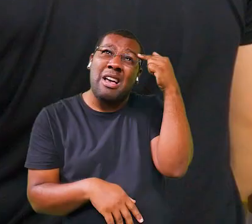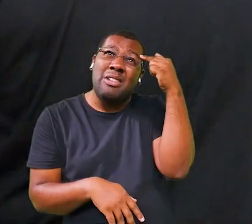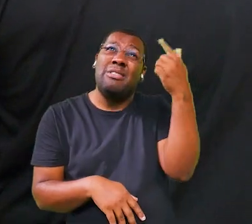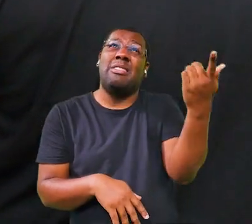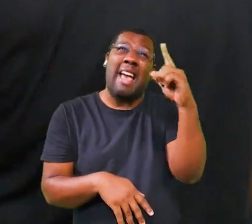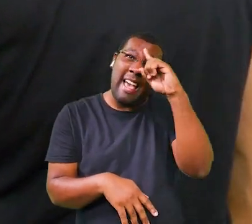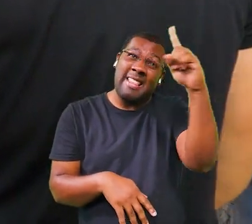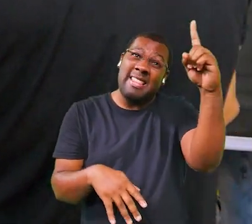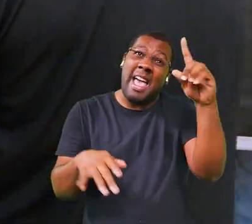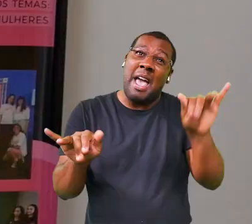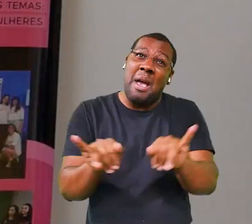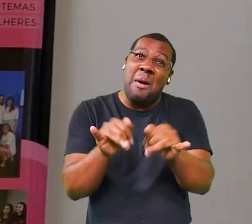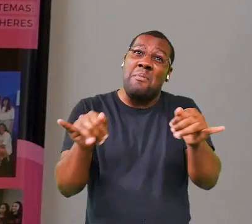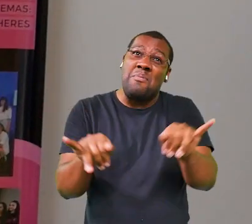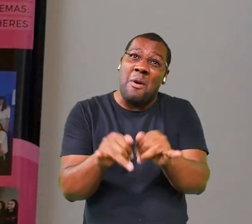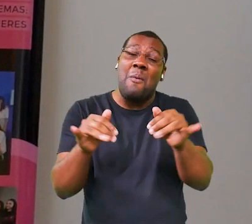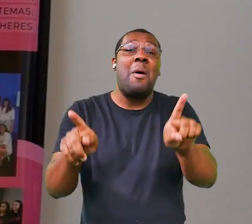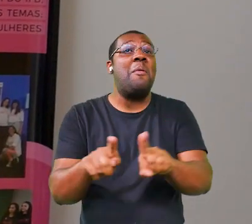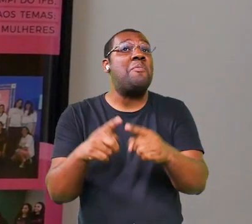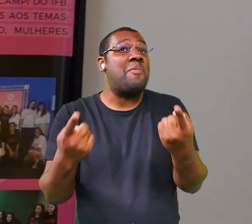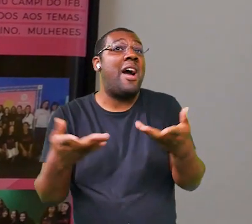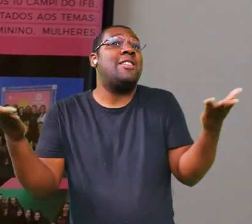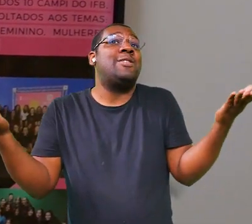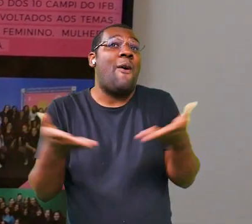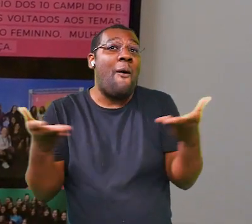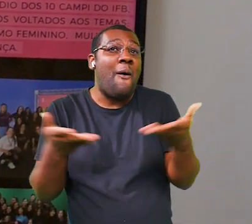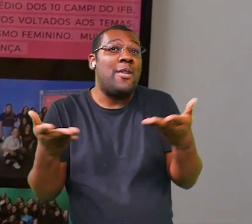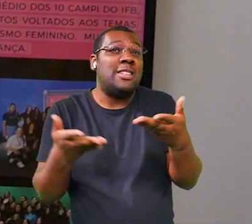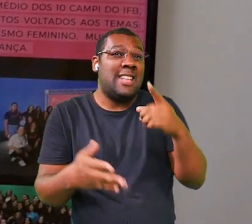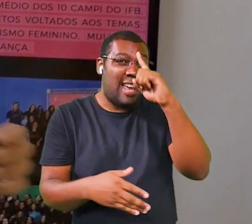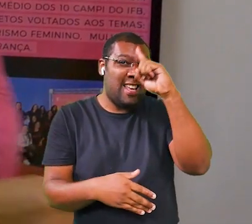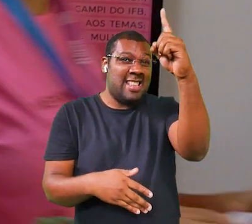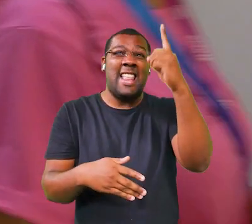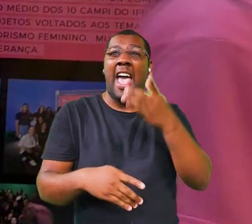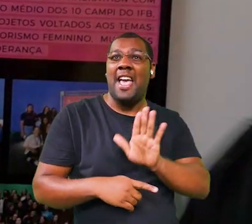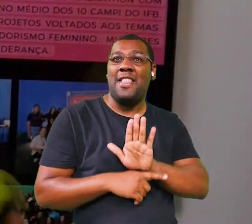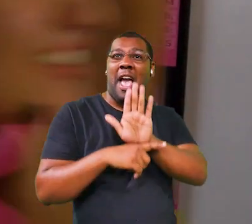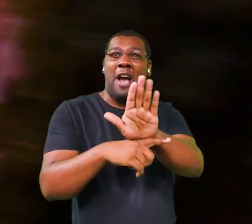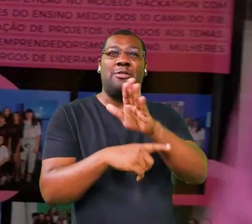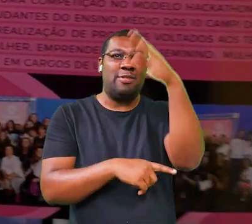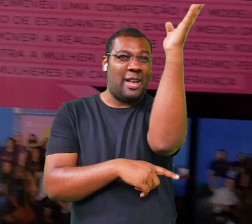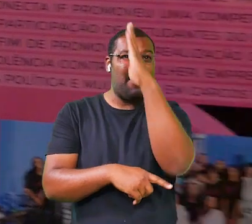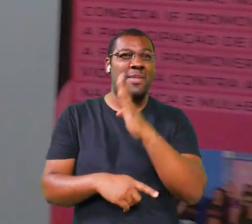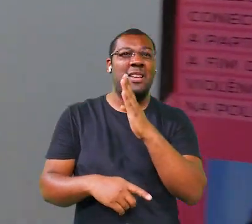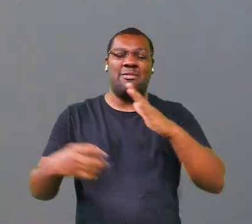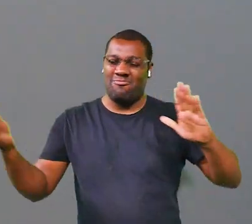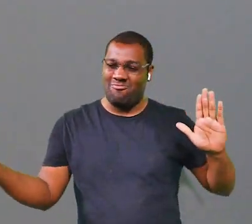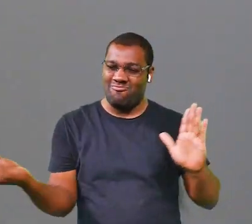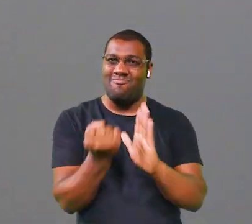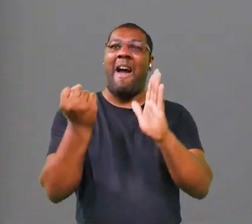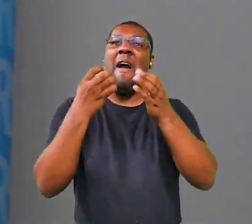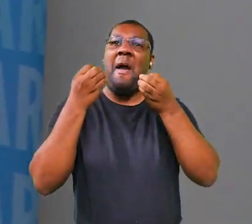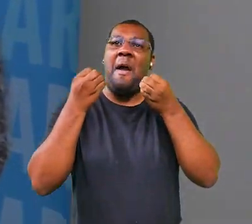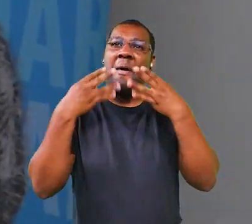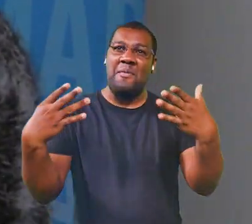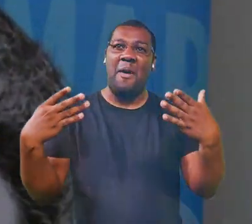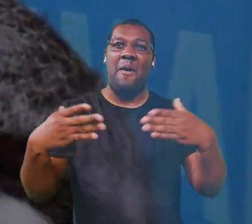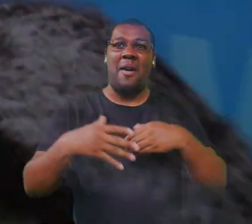fosse inviável, mas hoje ecoam um resultado Brasil afora e deixam rastros